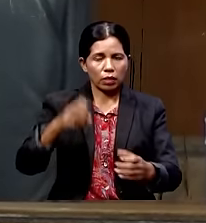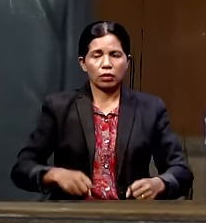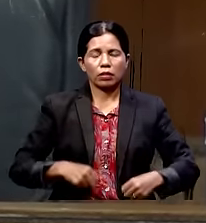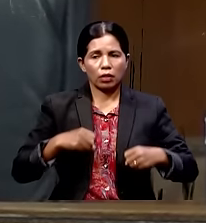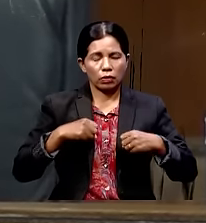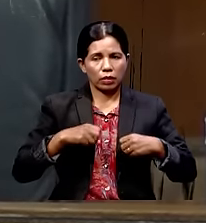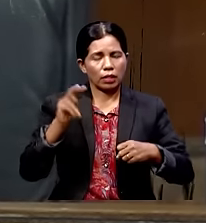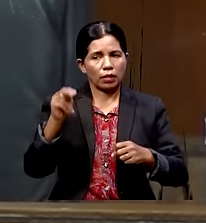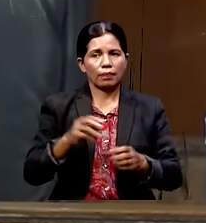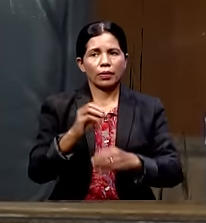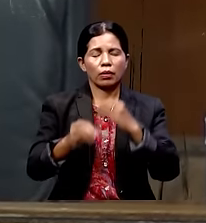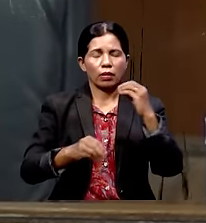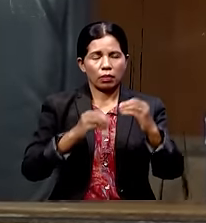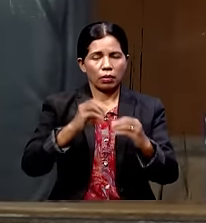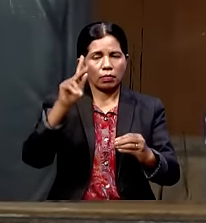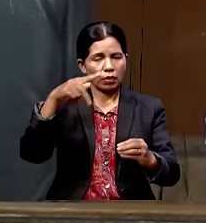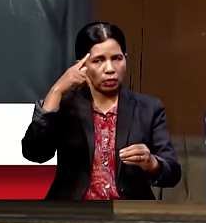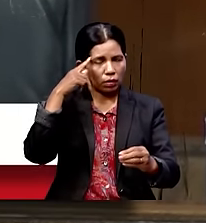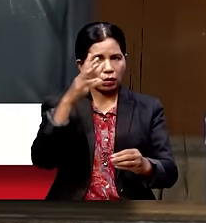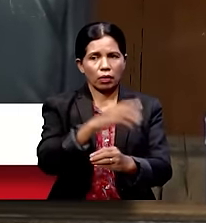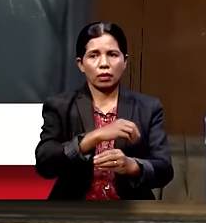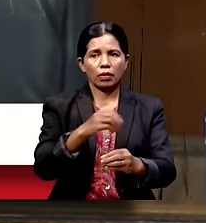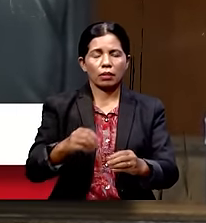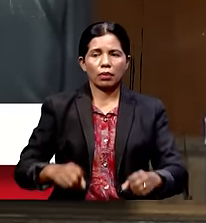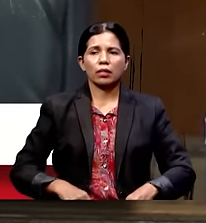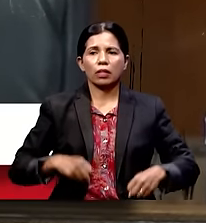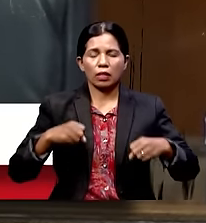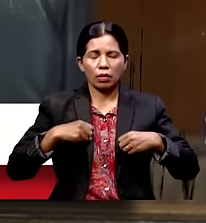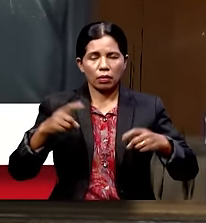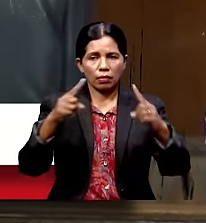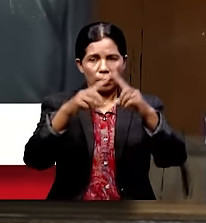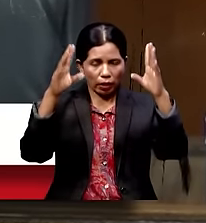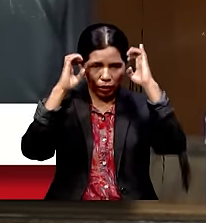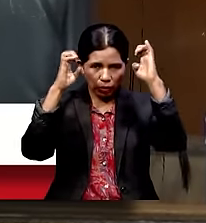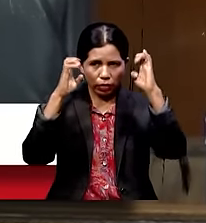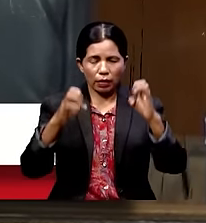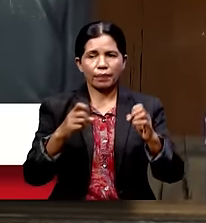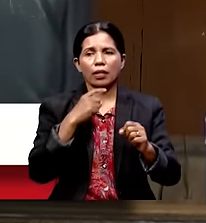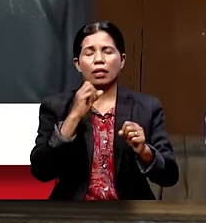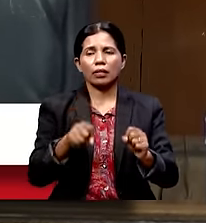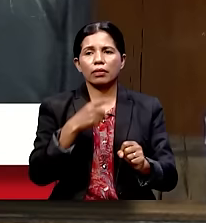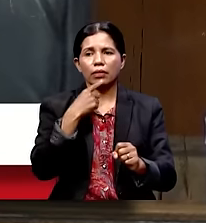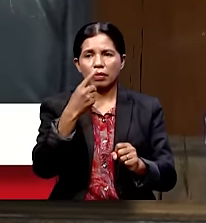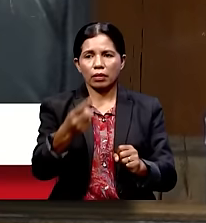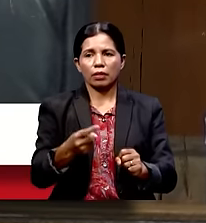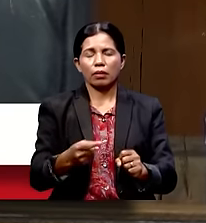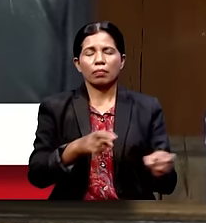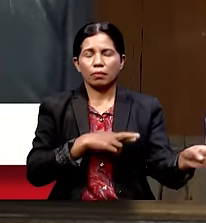Com a politização da saúde, da educação, a tu deixam catar,